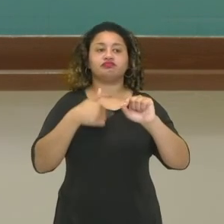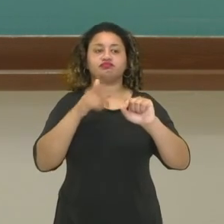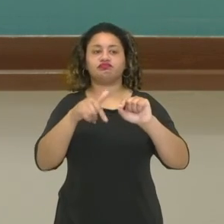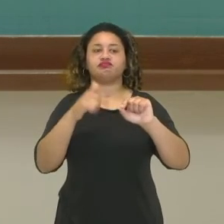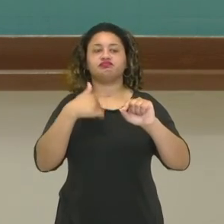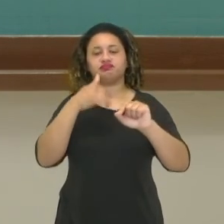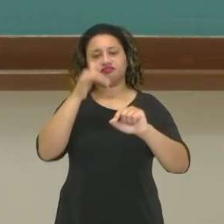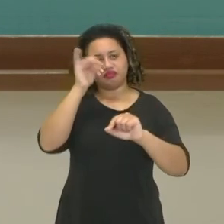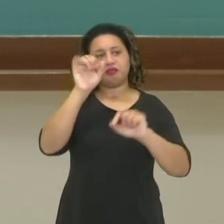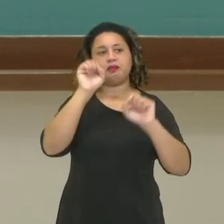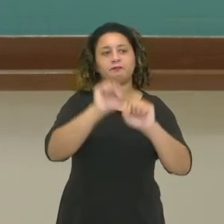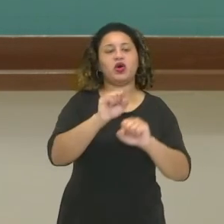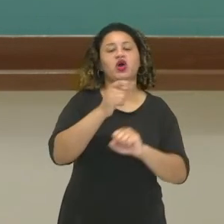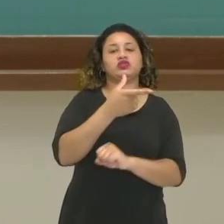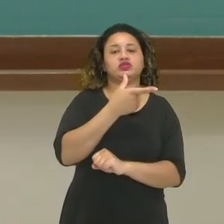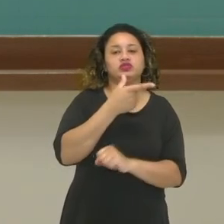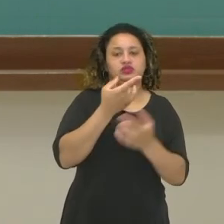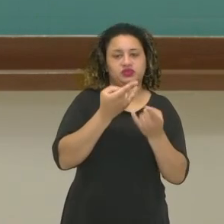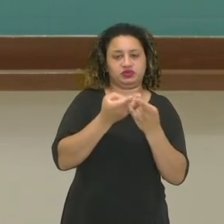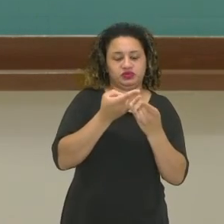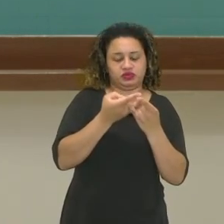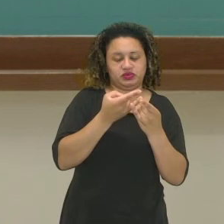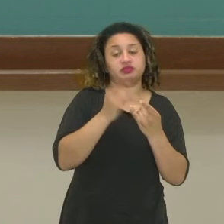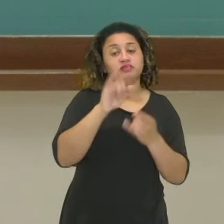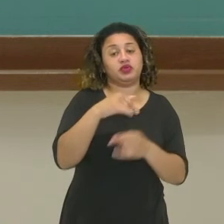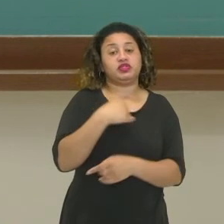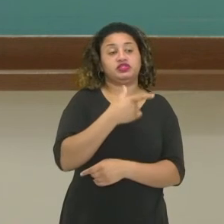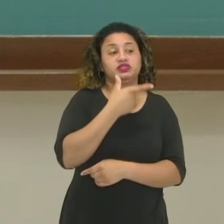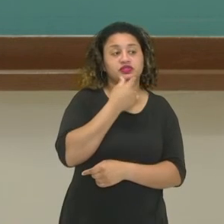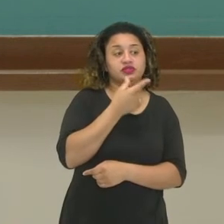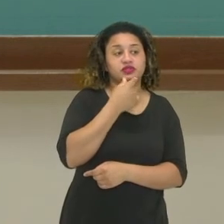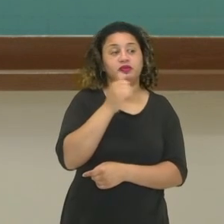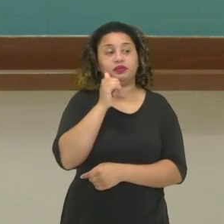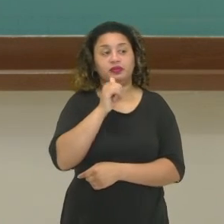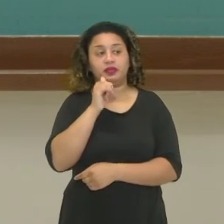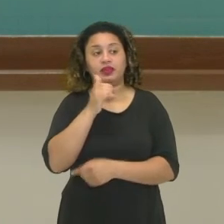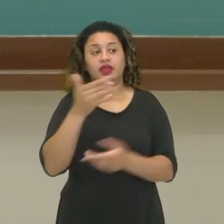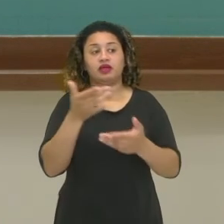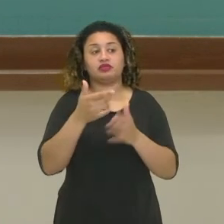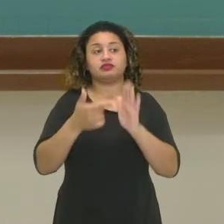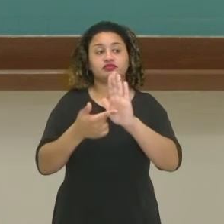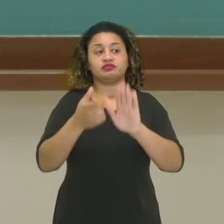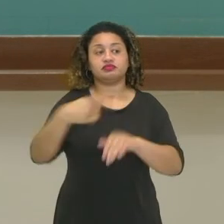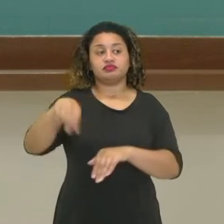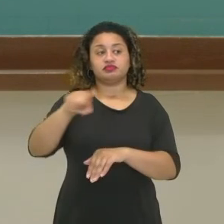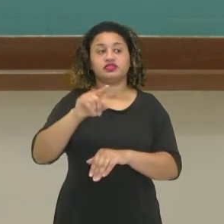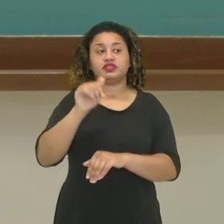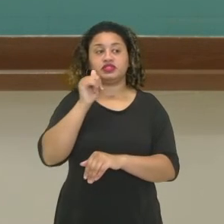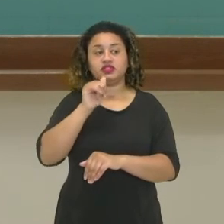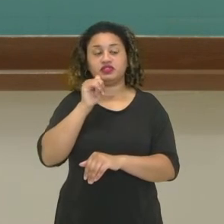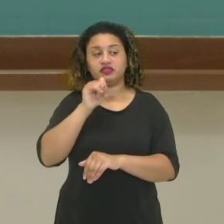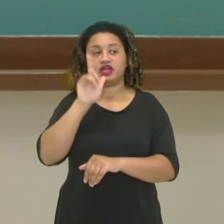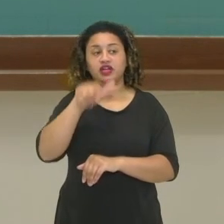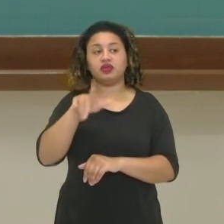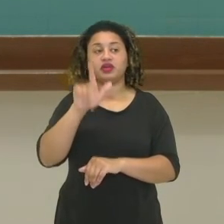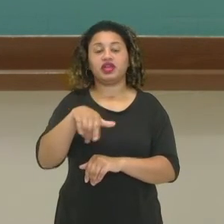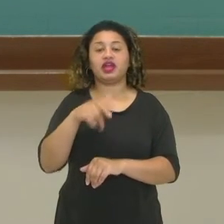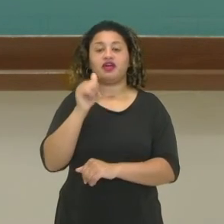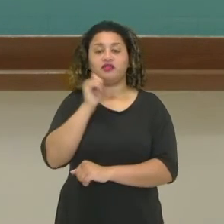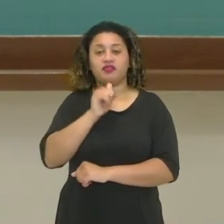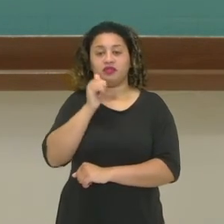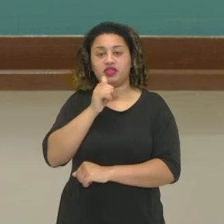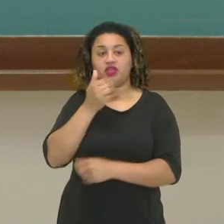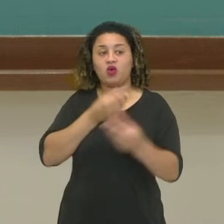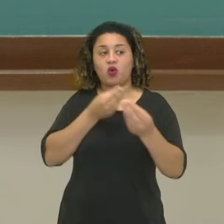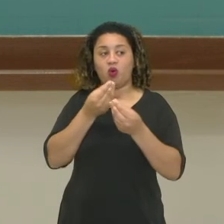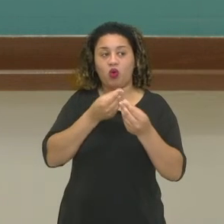ser o preservativo masculino ou feminino. Aqui eu trouxe para vocês verem um preservativo feminino. Então, como que ele é